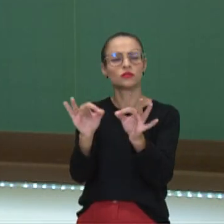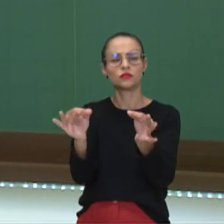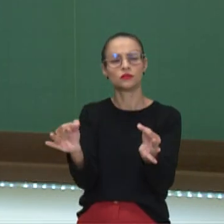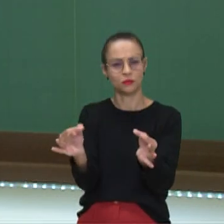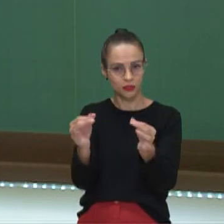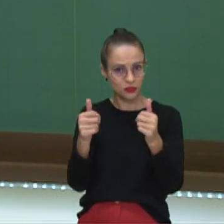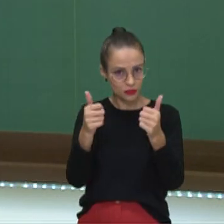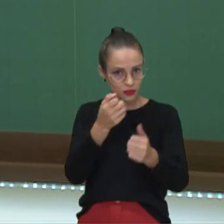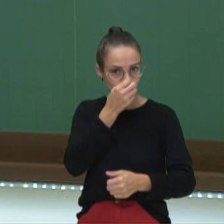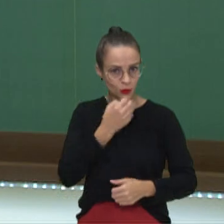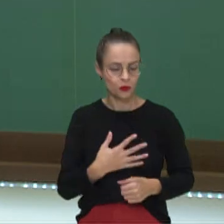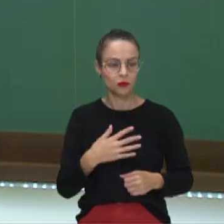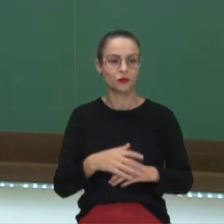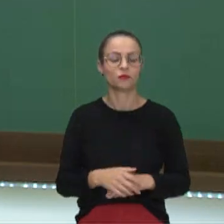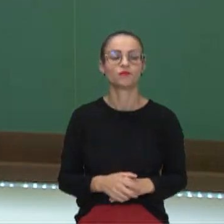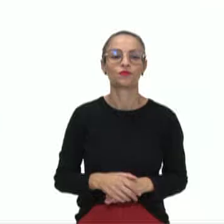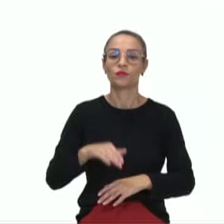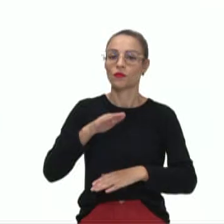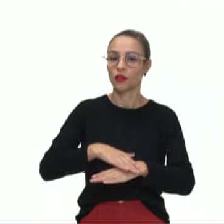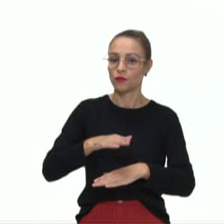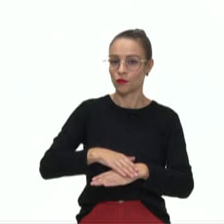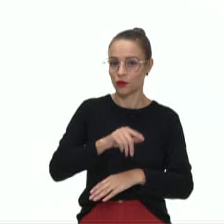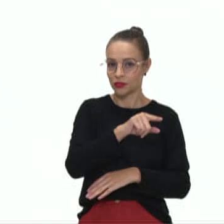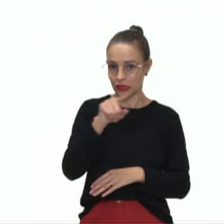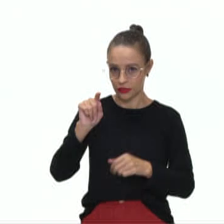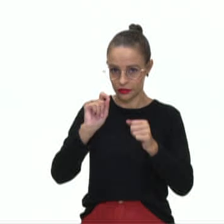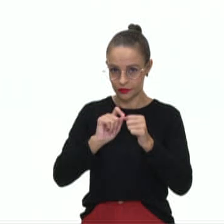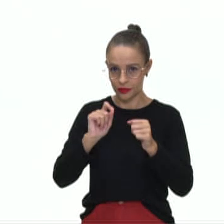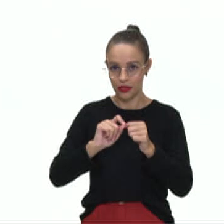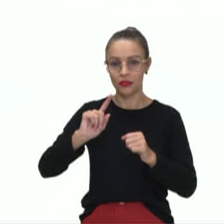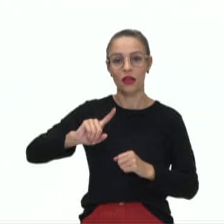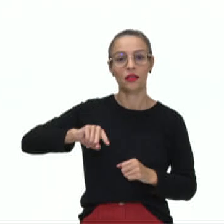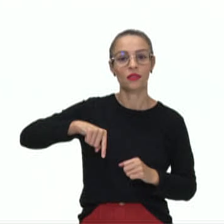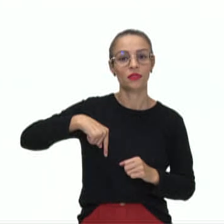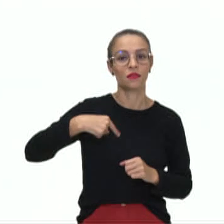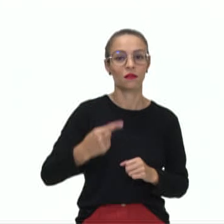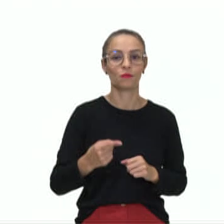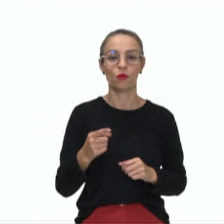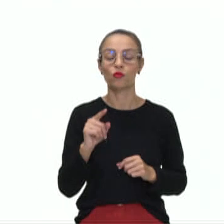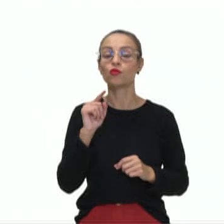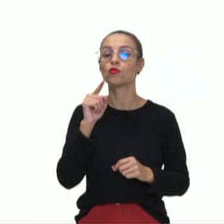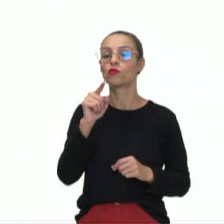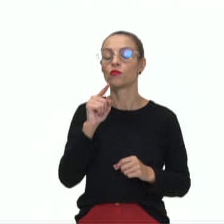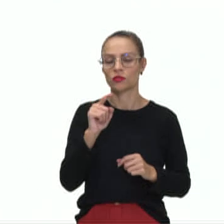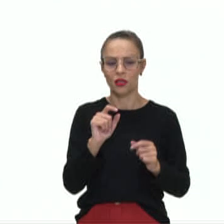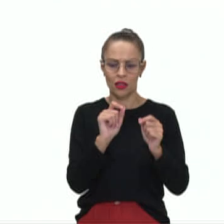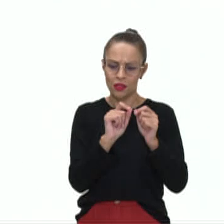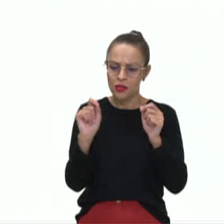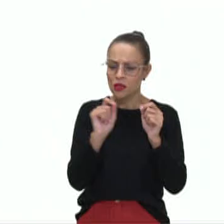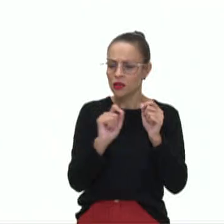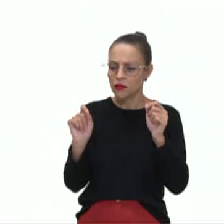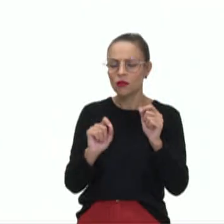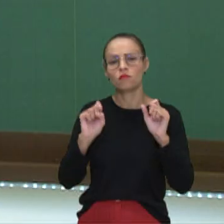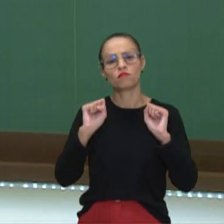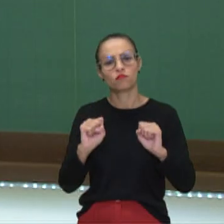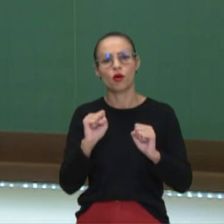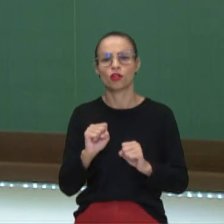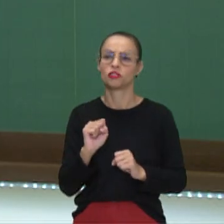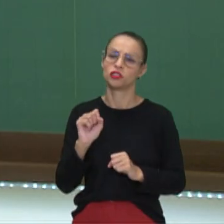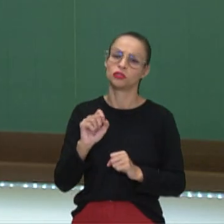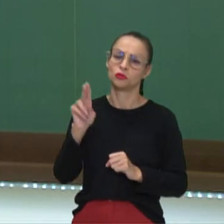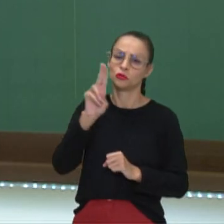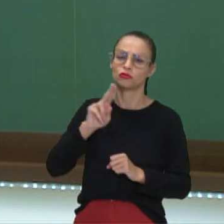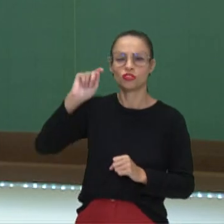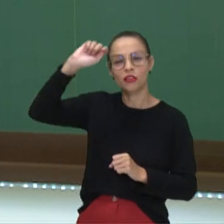tá bom? Então, vocês vão fazer isso e depois passar em cima dessas linhas que vocês vão fazer, pode ser com carvão,